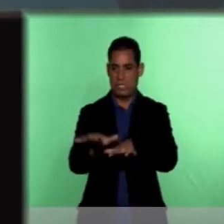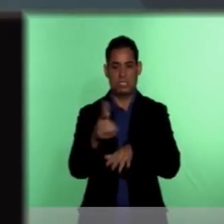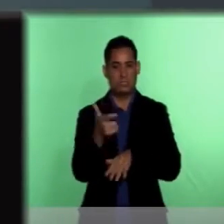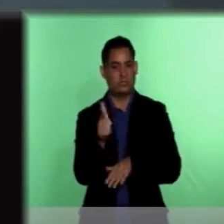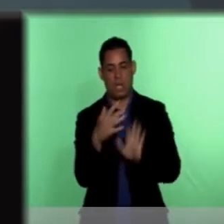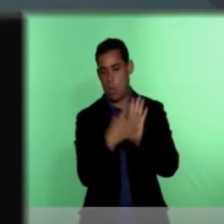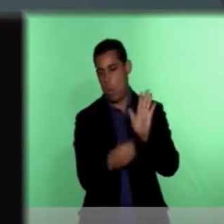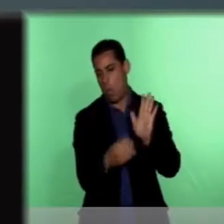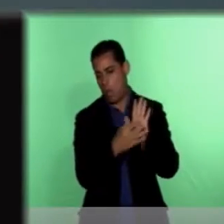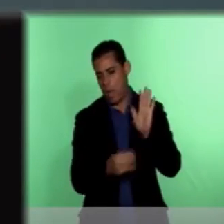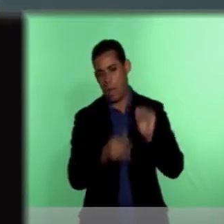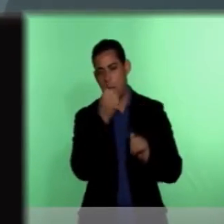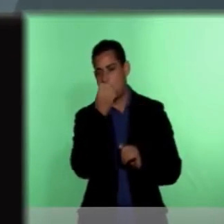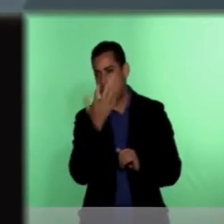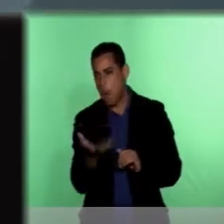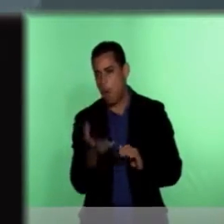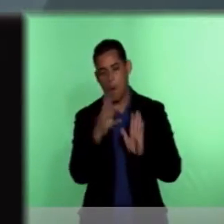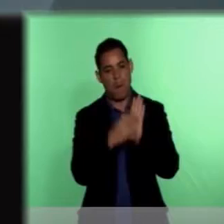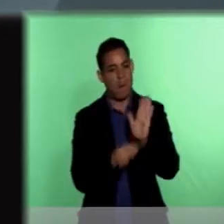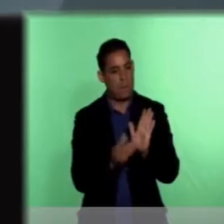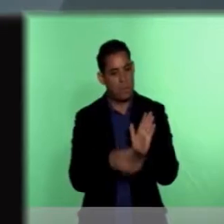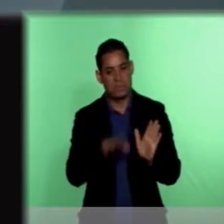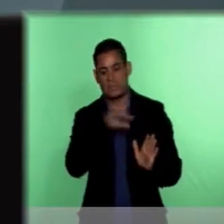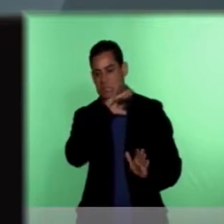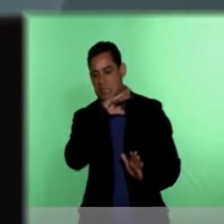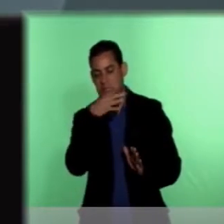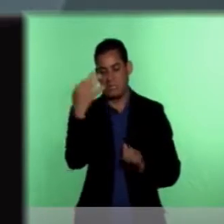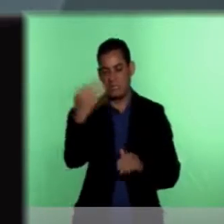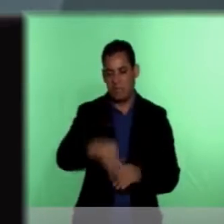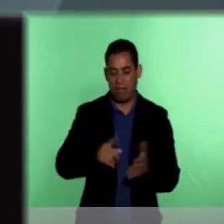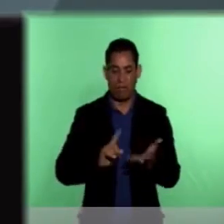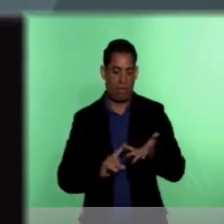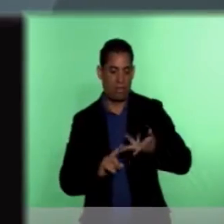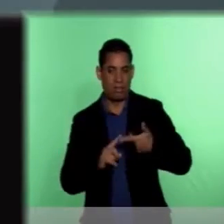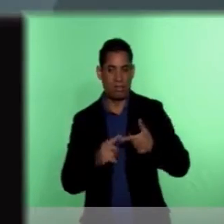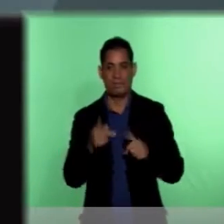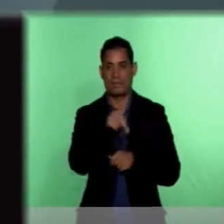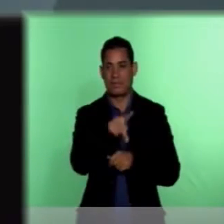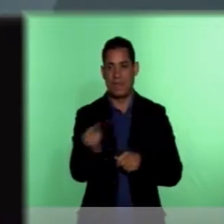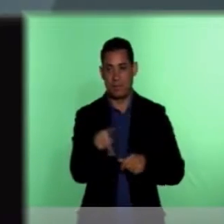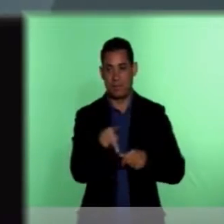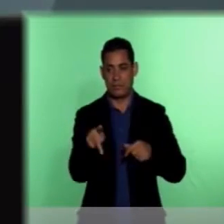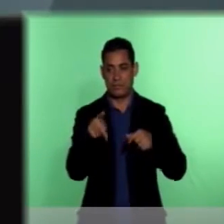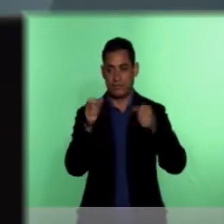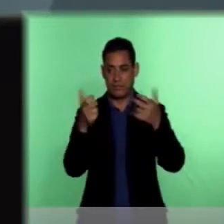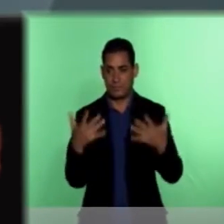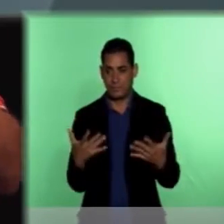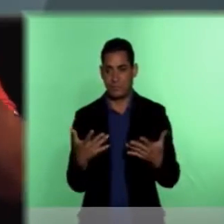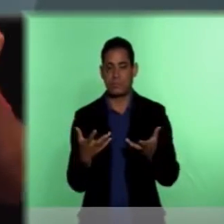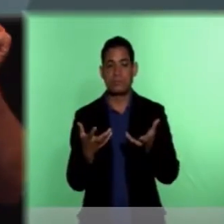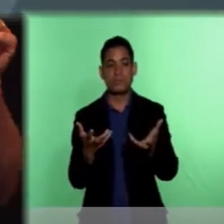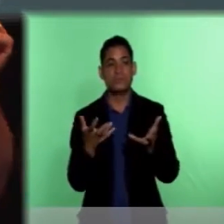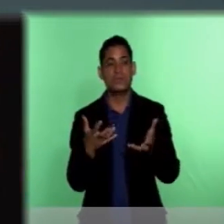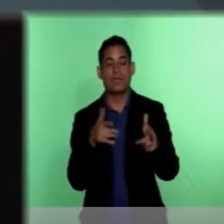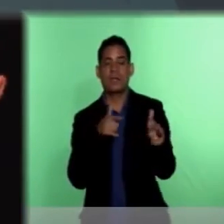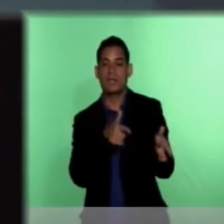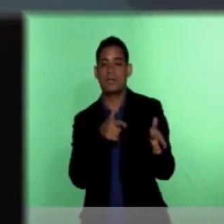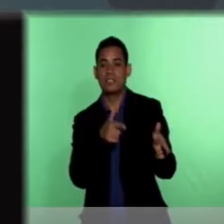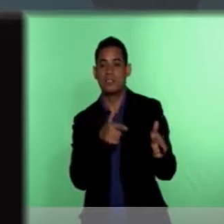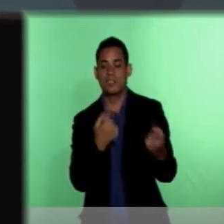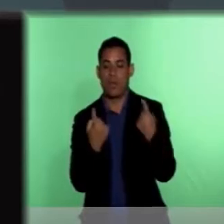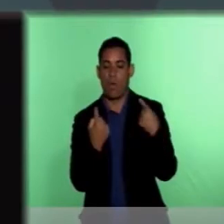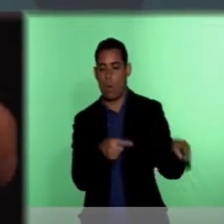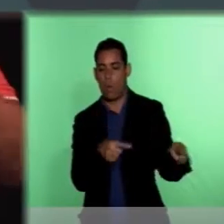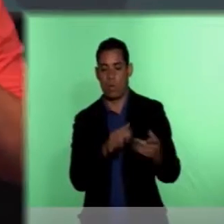válido, e colocando uma série de questões. E nessa mesa, uma professora falou: Basicamente, o que eles criticam na Coreia do